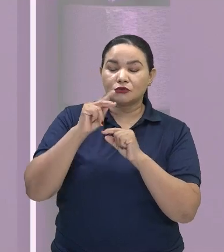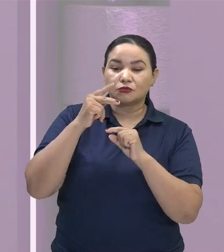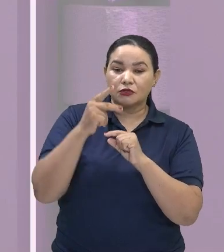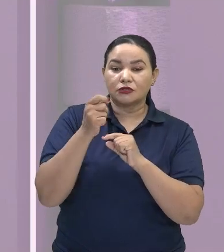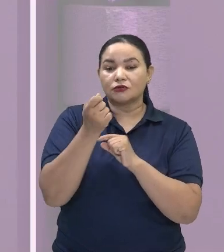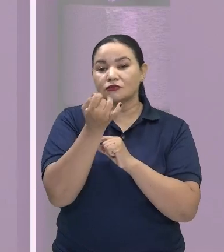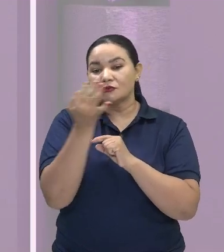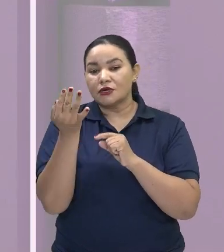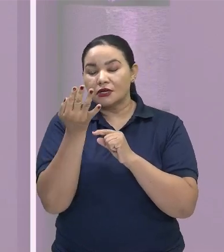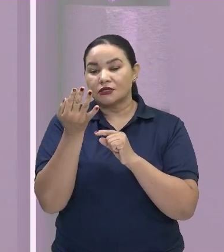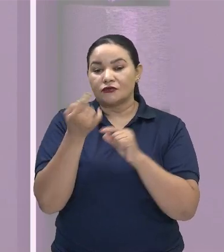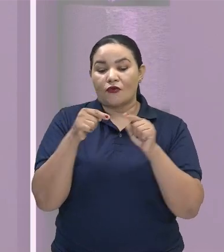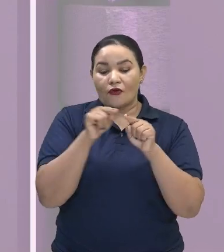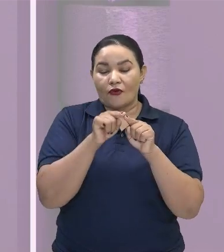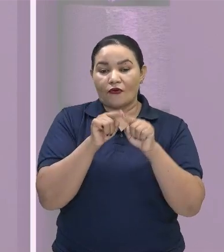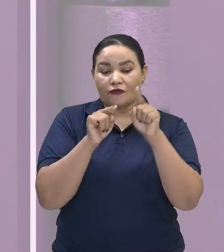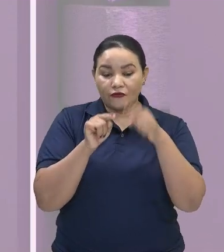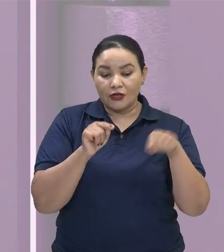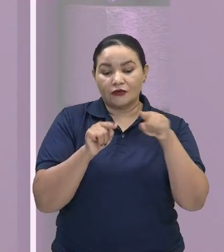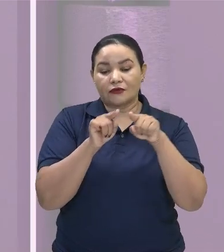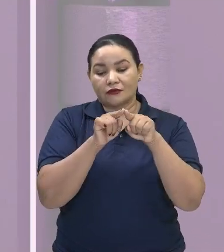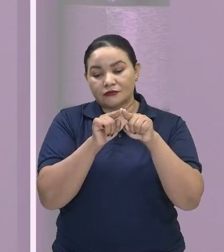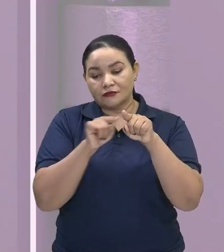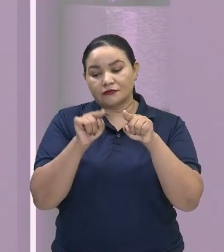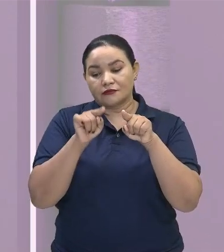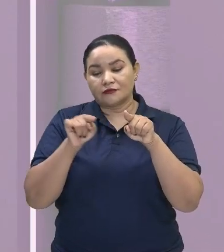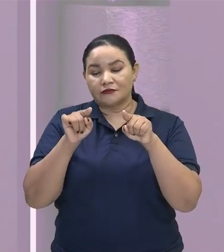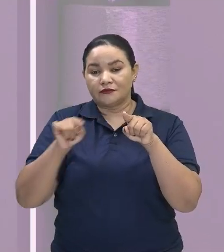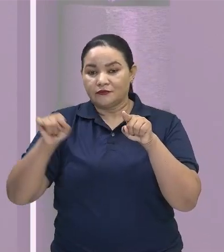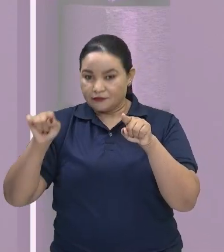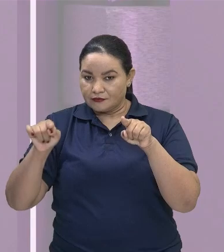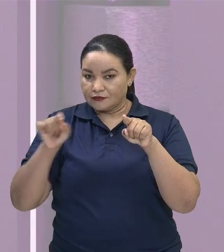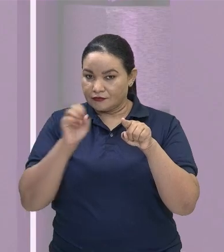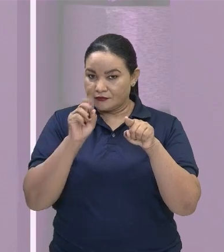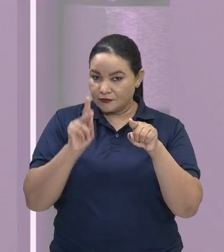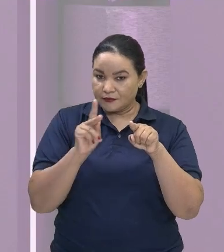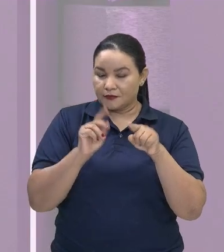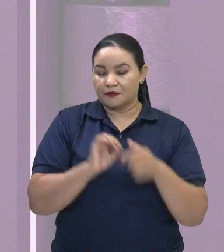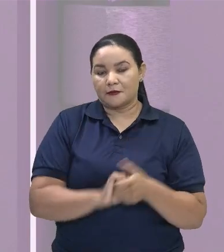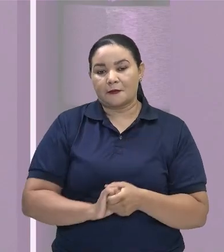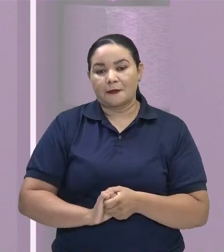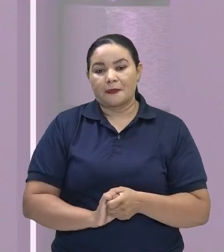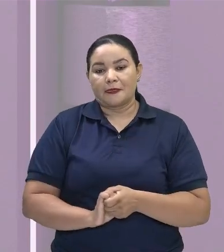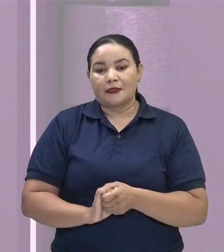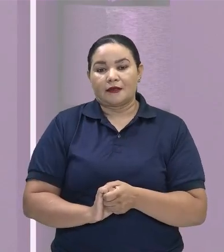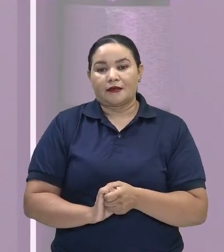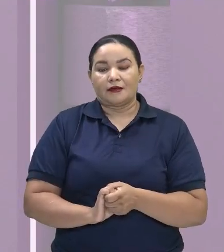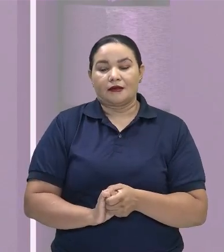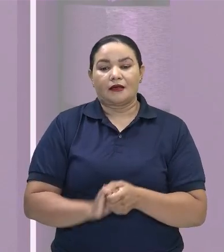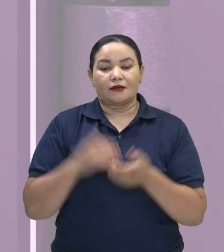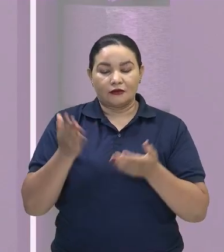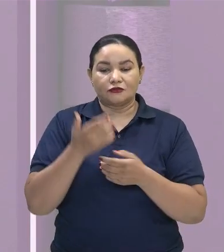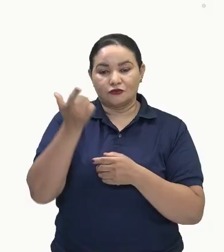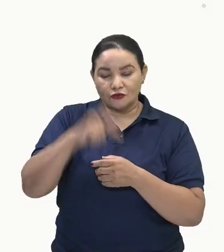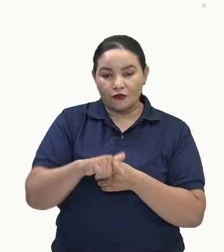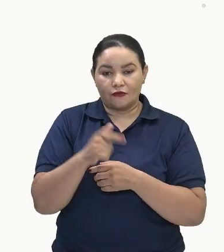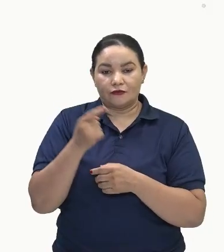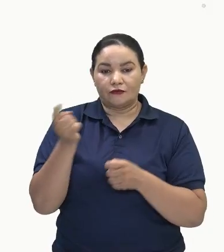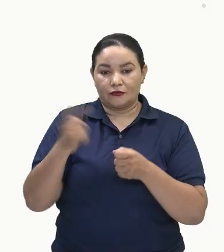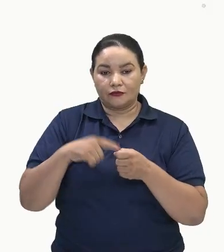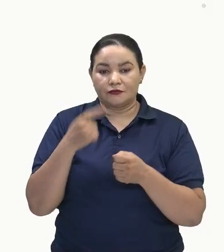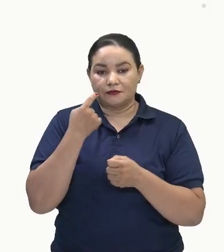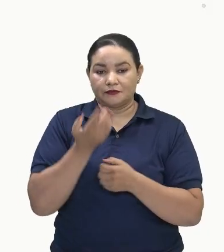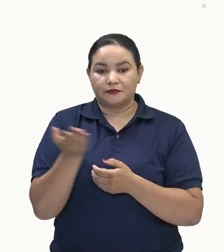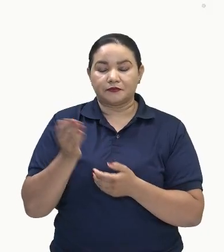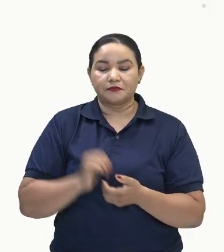indicar a quantidade de casas decimais que nós temos naquele número, certo? Então, vamos finalizar aqui o nosso praticando.